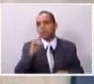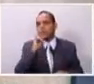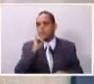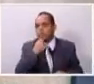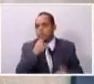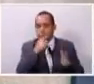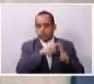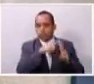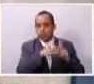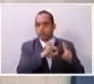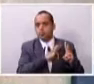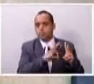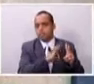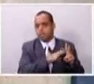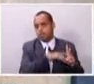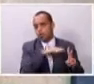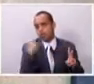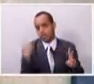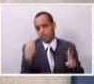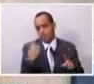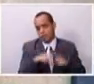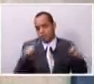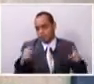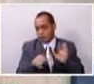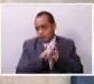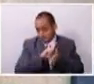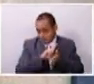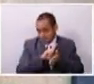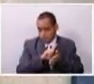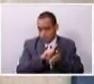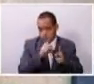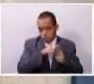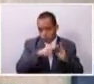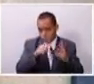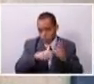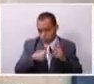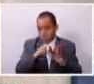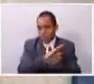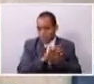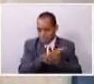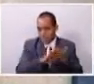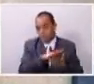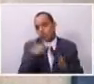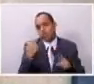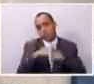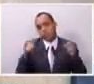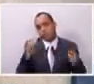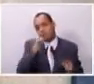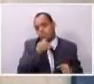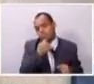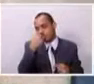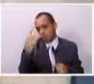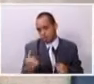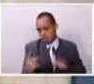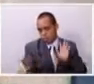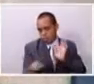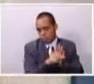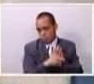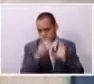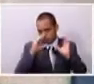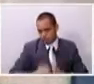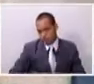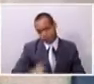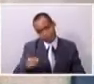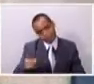a morte de 2 guardas civis metropolitanos. Antes, nenhum deles tivesse morrido, mas infelizmente, como eu disse, o próprio cidadão